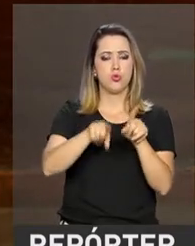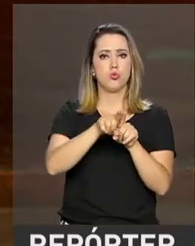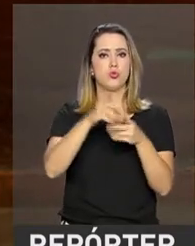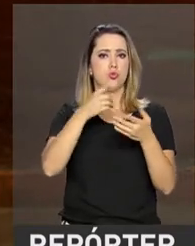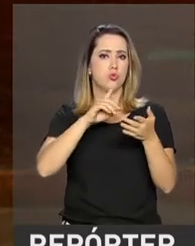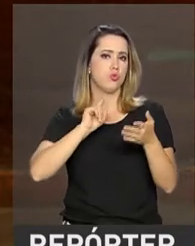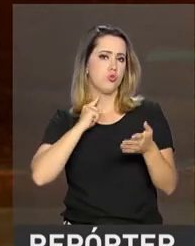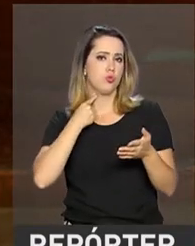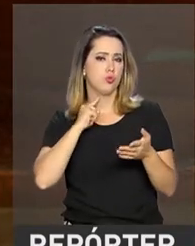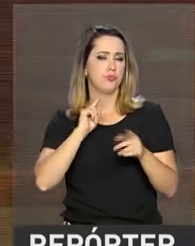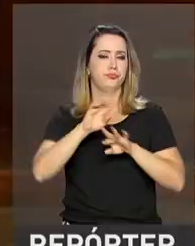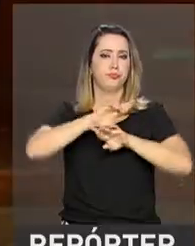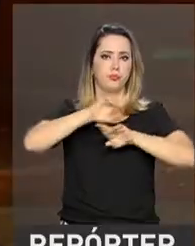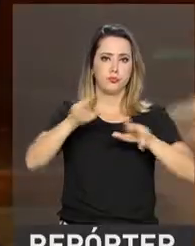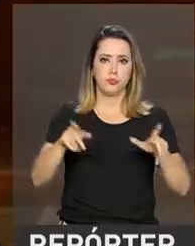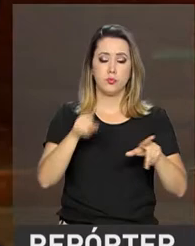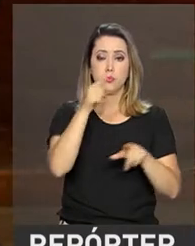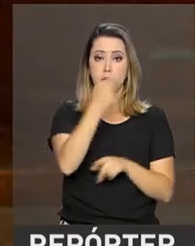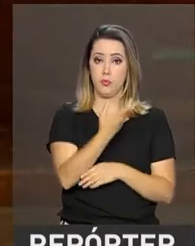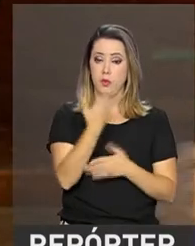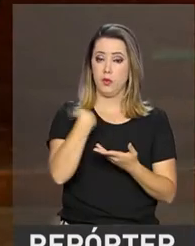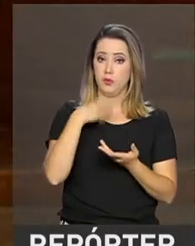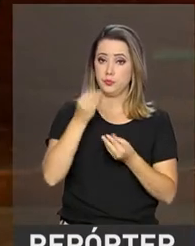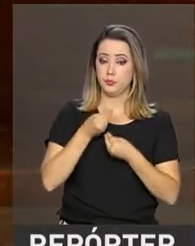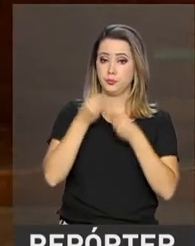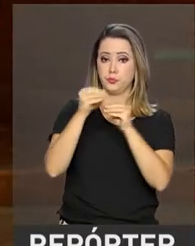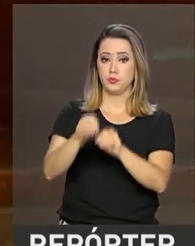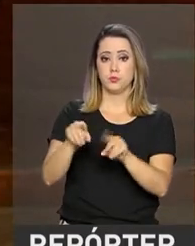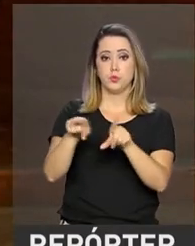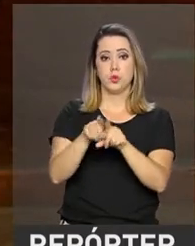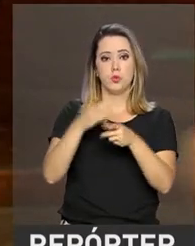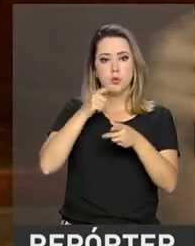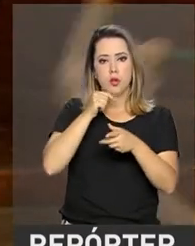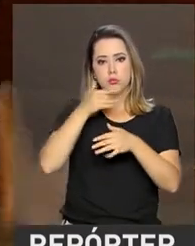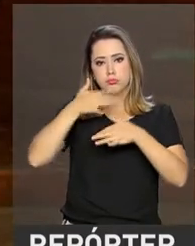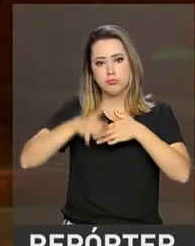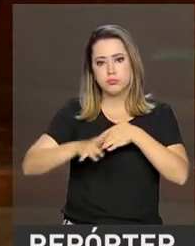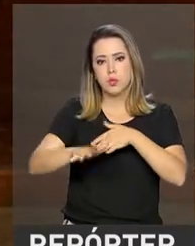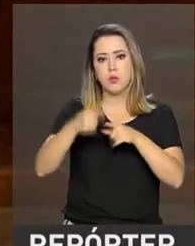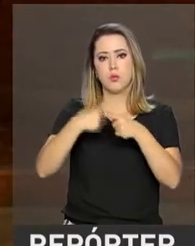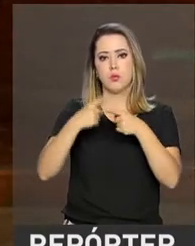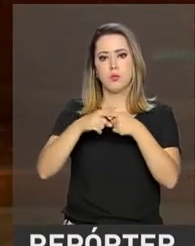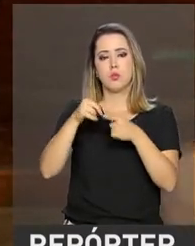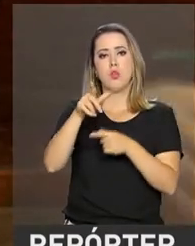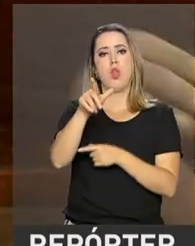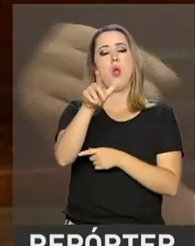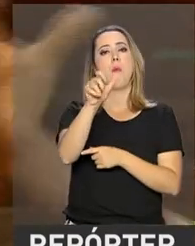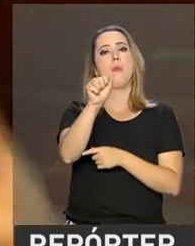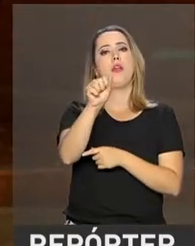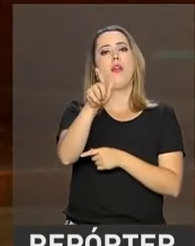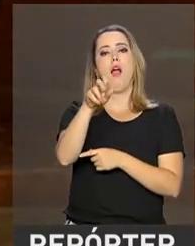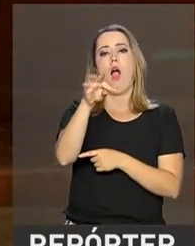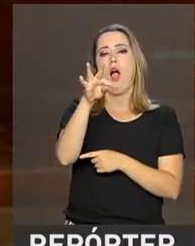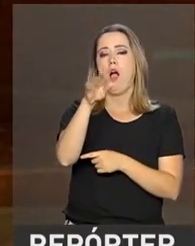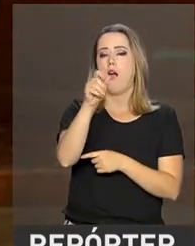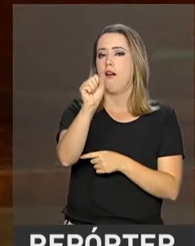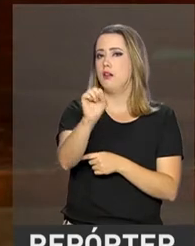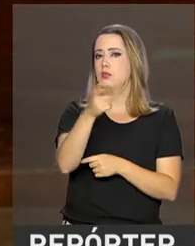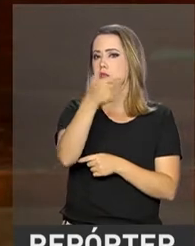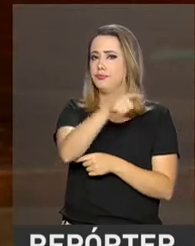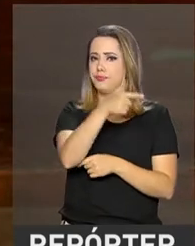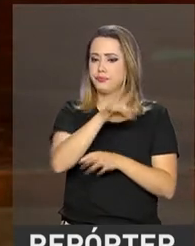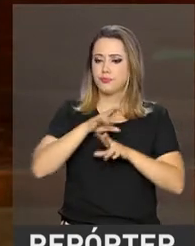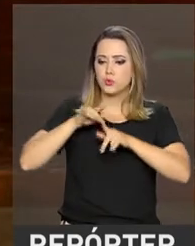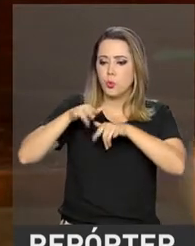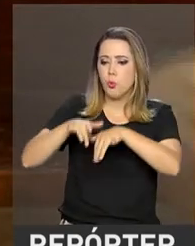seria fósforo e nitrogênio. O lançamento de nutrientes, de fósforo e nitrogênio, leva a uma proliferação de algas e desencadeia um processo de